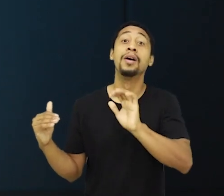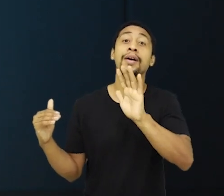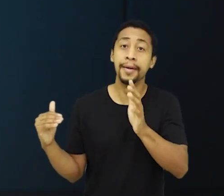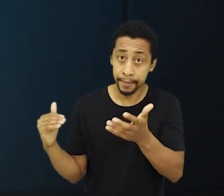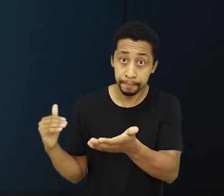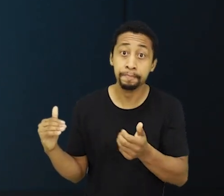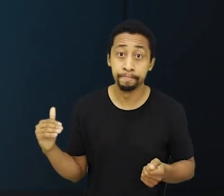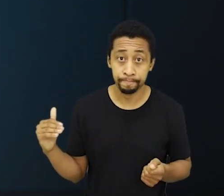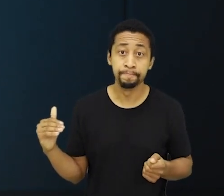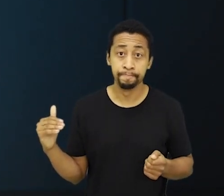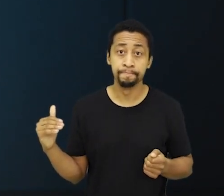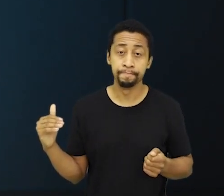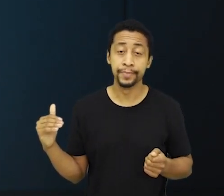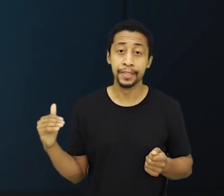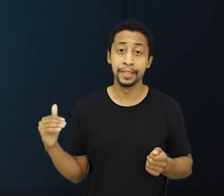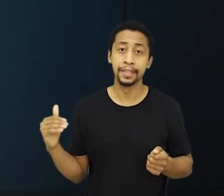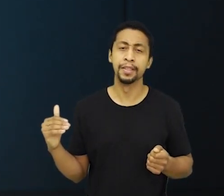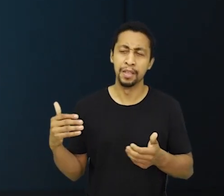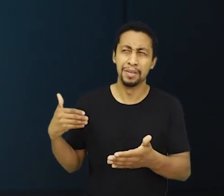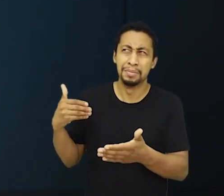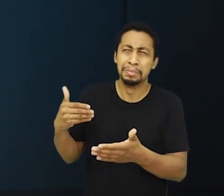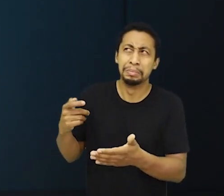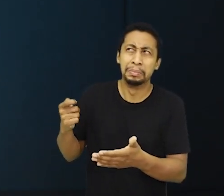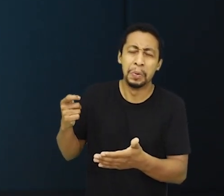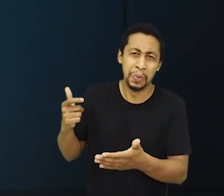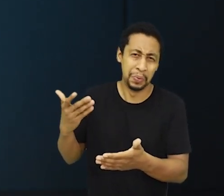declarada, foi declarado recentemente